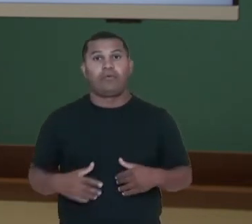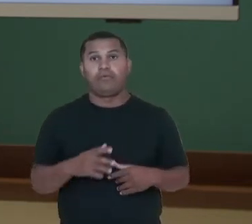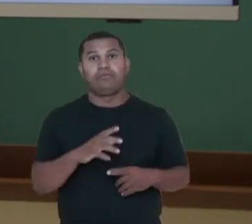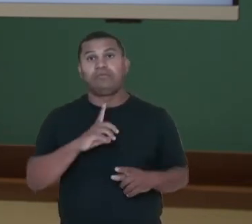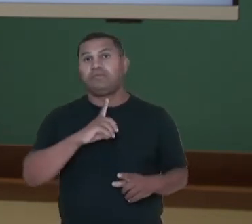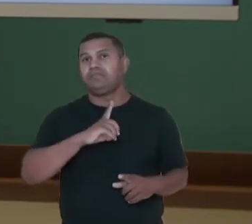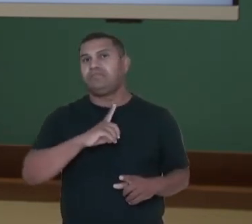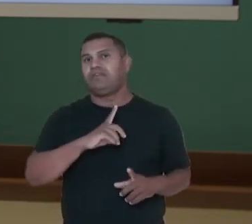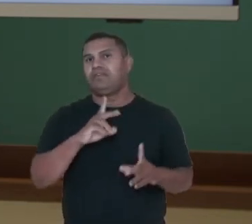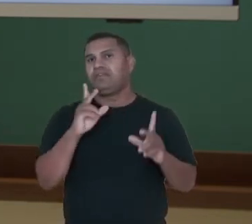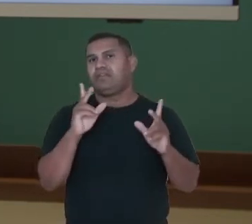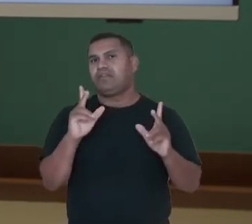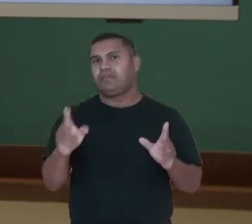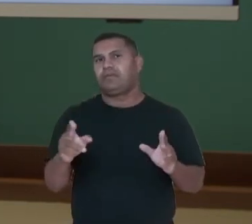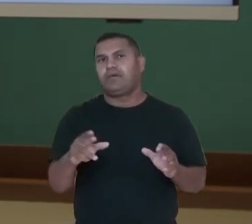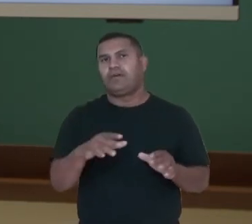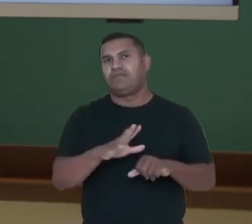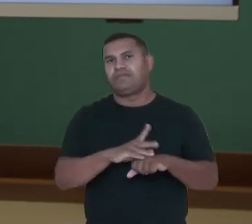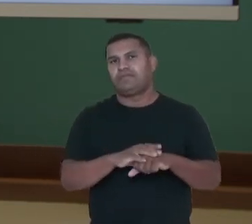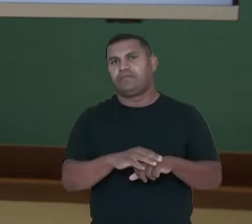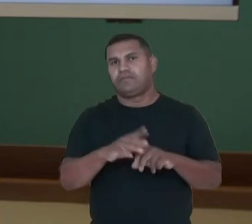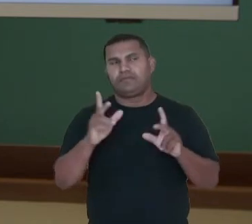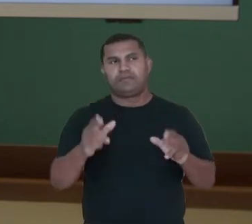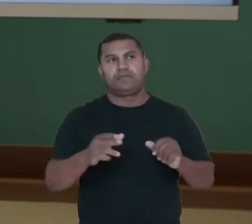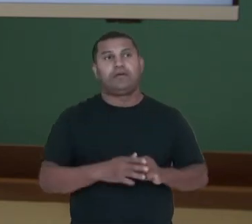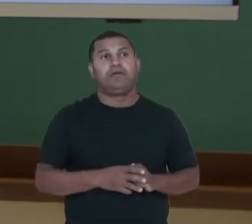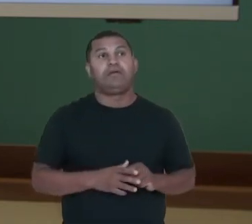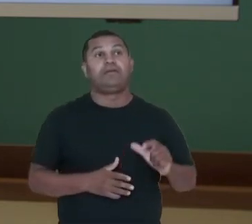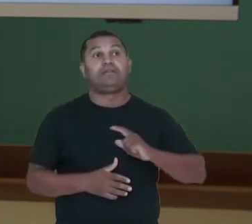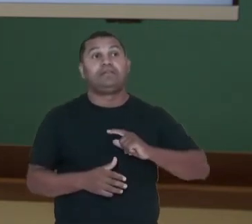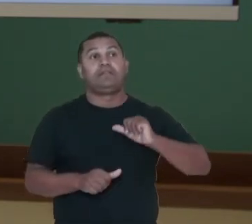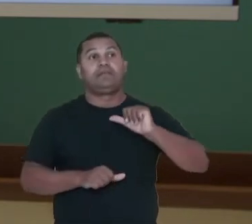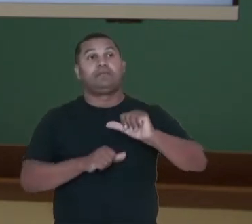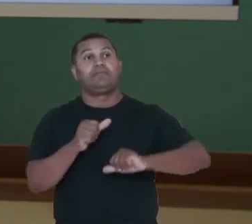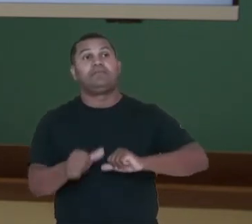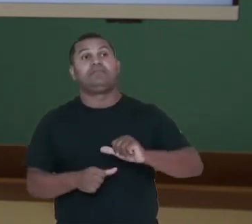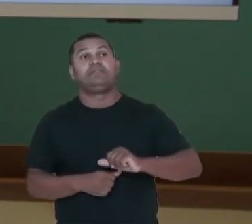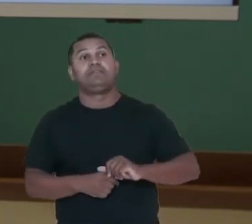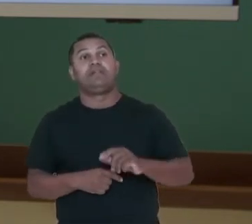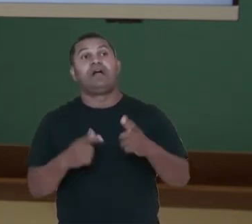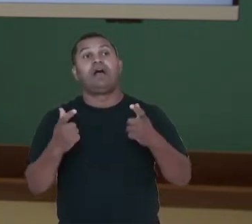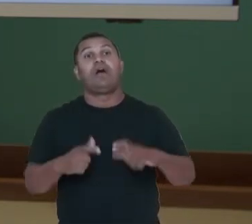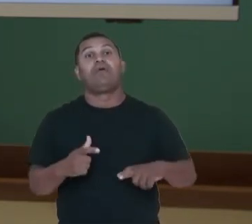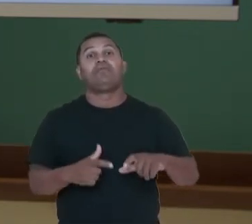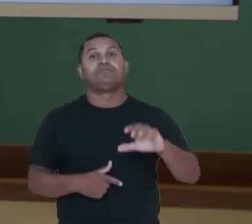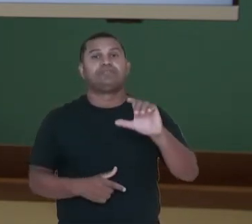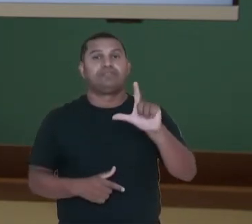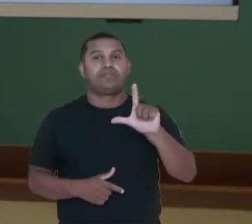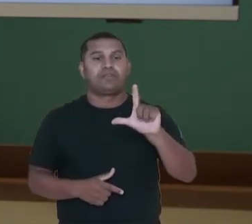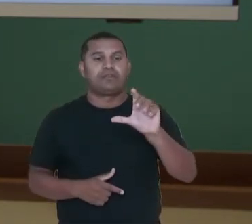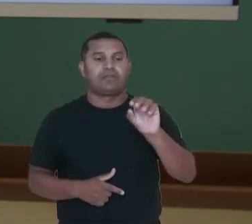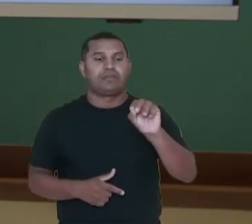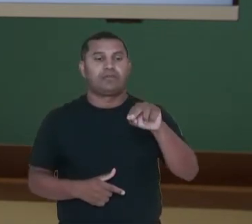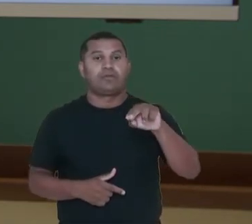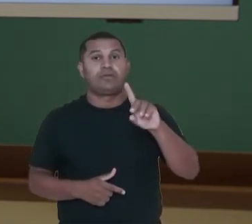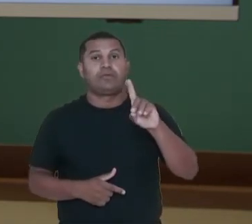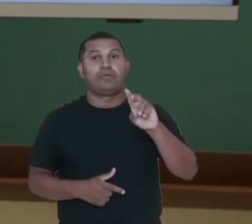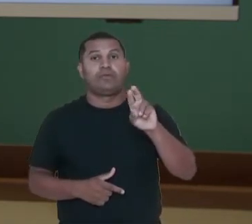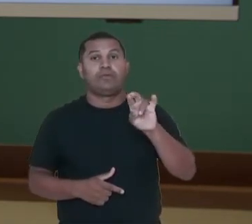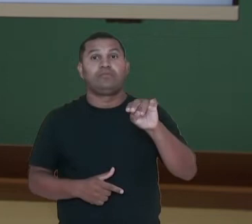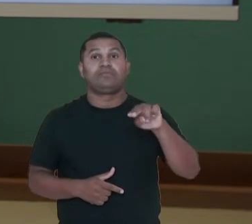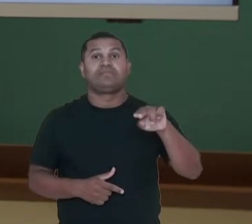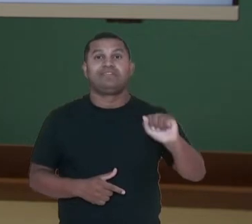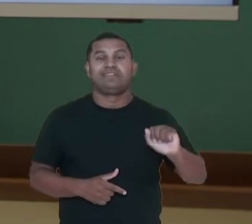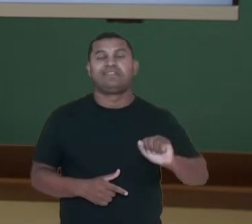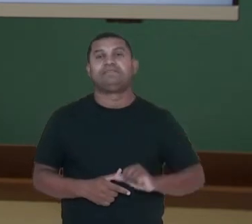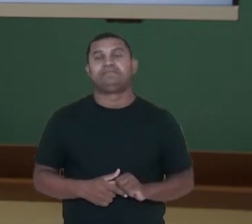pesquisadora em genética Ildemara de Silos Colos, lá da Universidade Estadual de Londrina. Então, sim, estudos